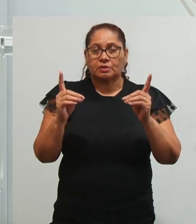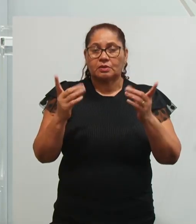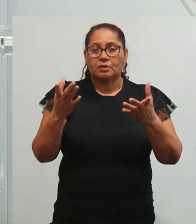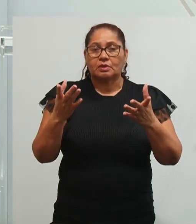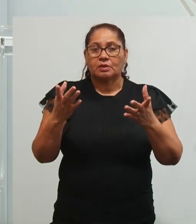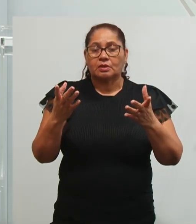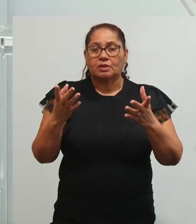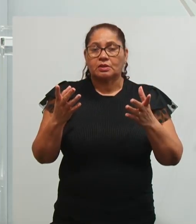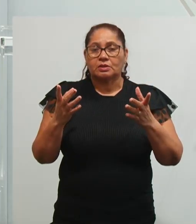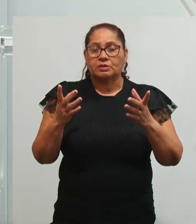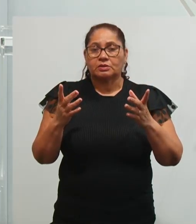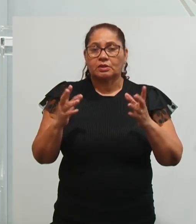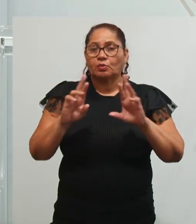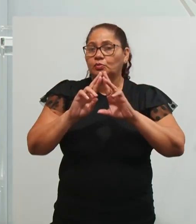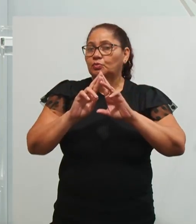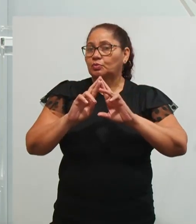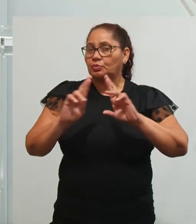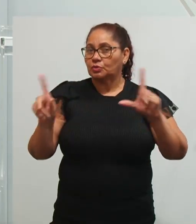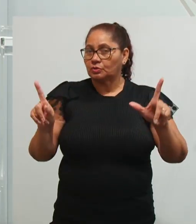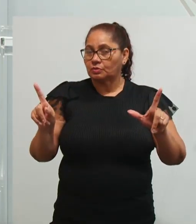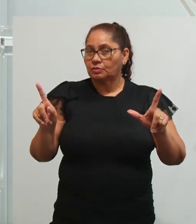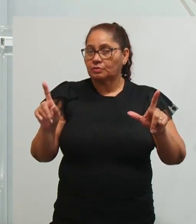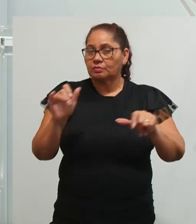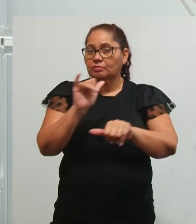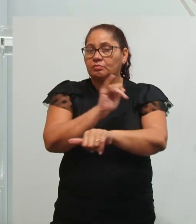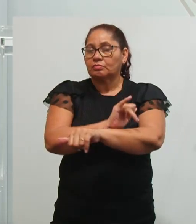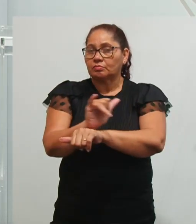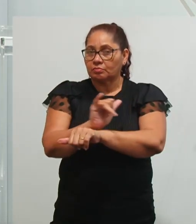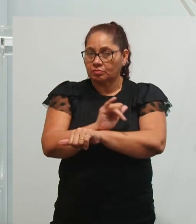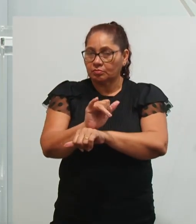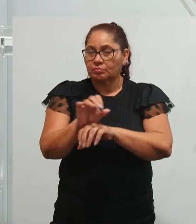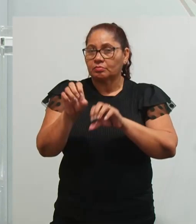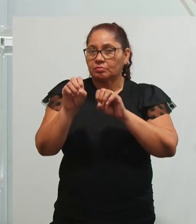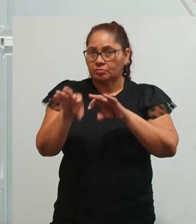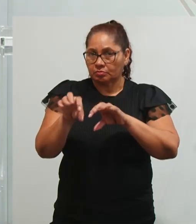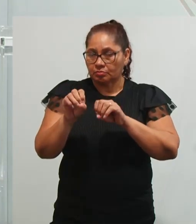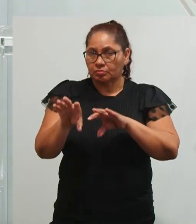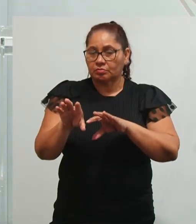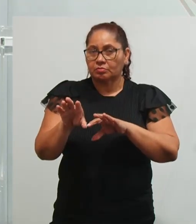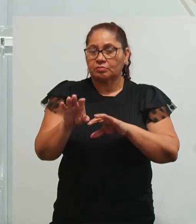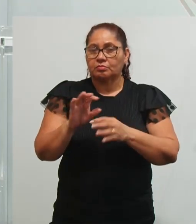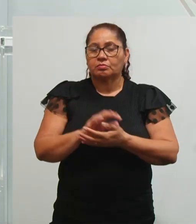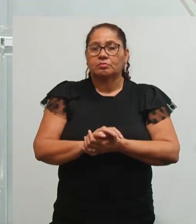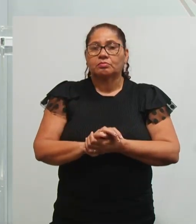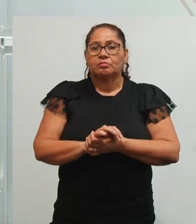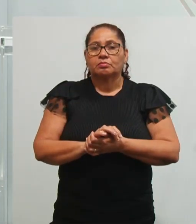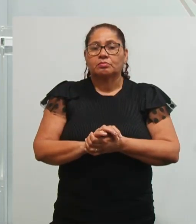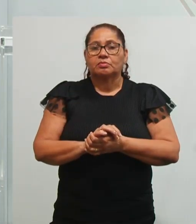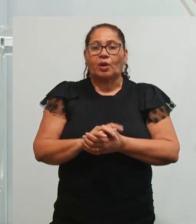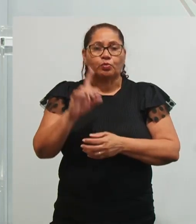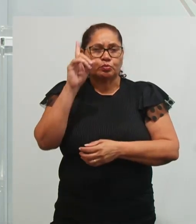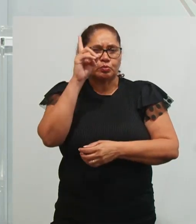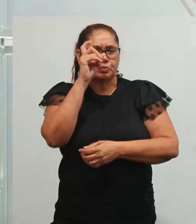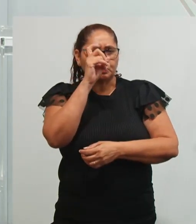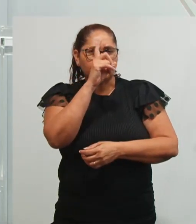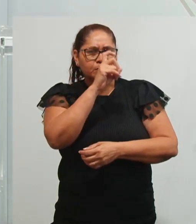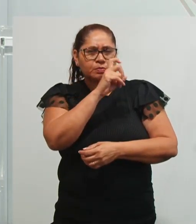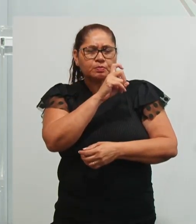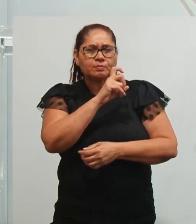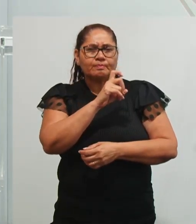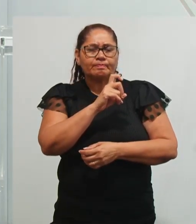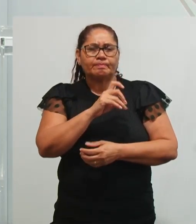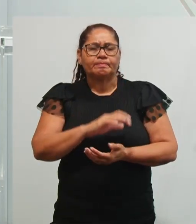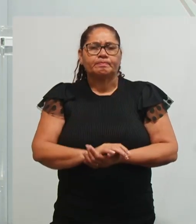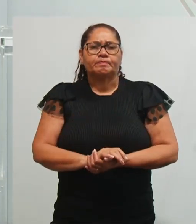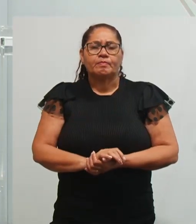são indissociáveis das estratégias de ensino, é um percurso dificílimo, além de complexo,